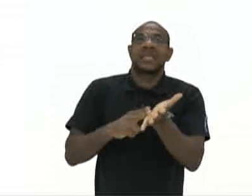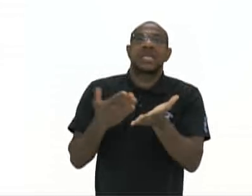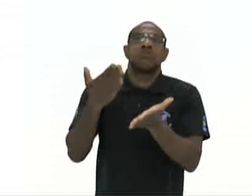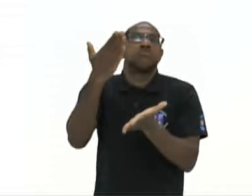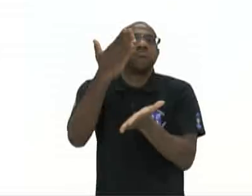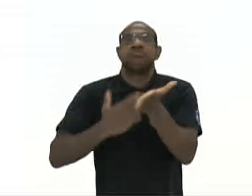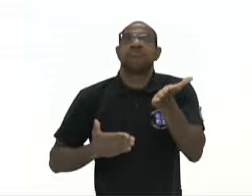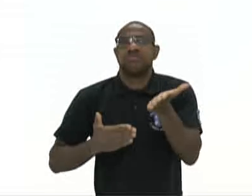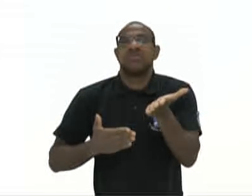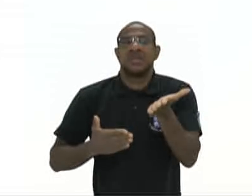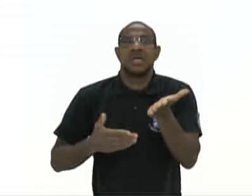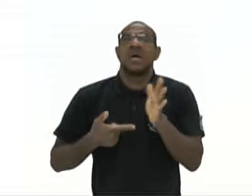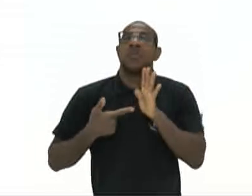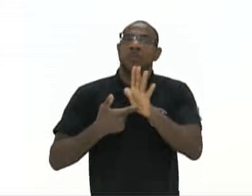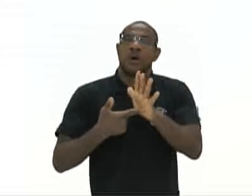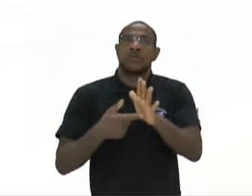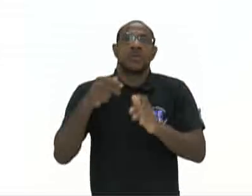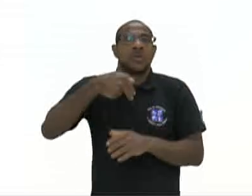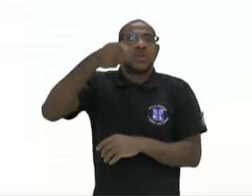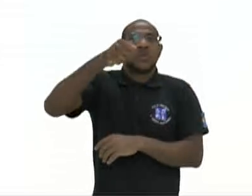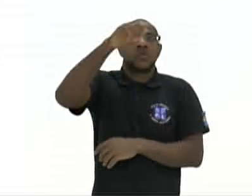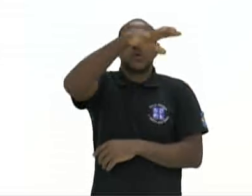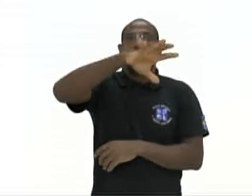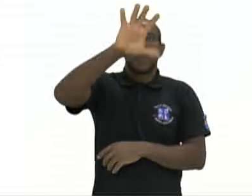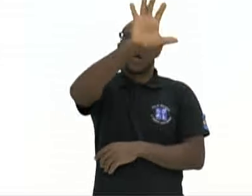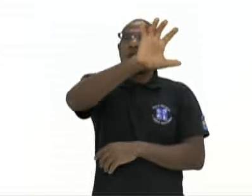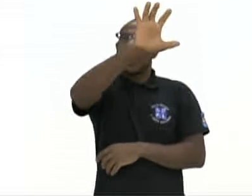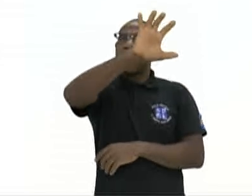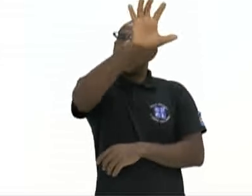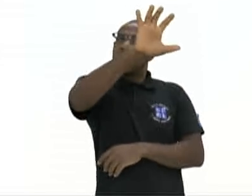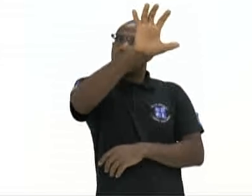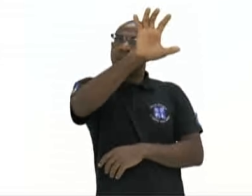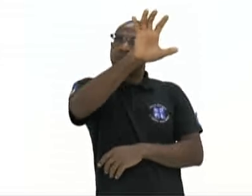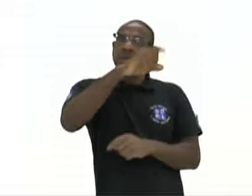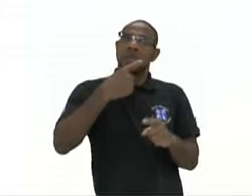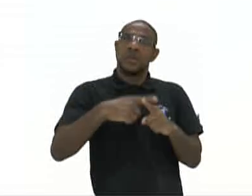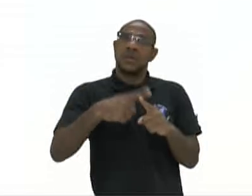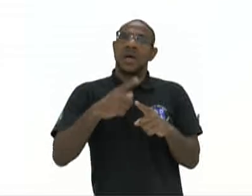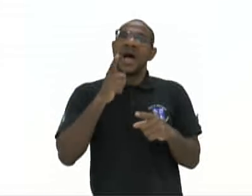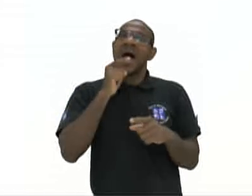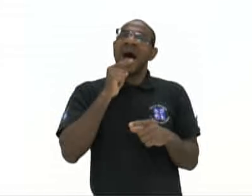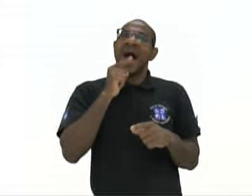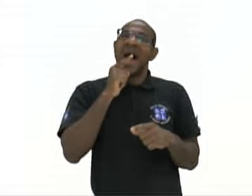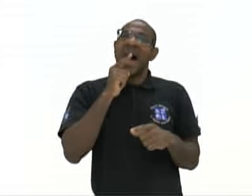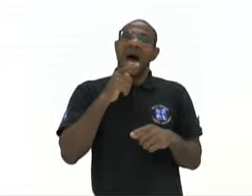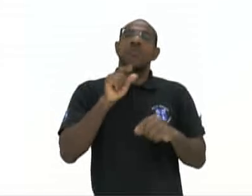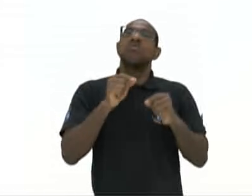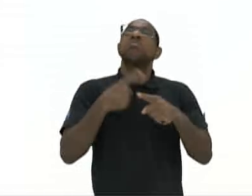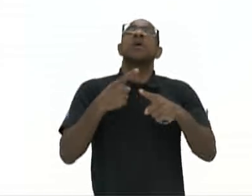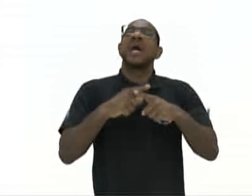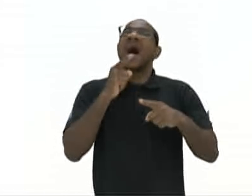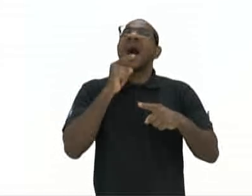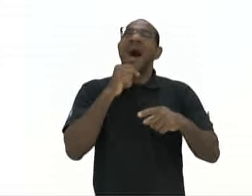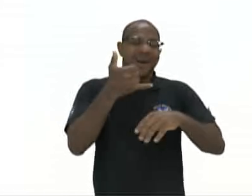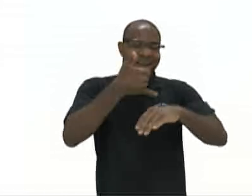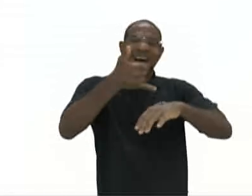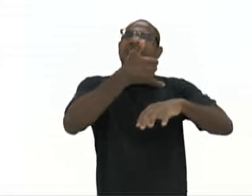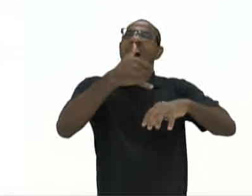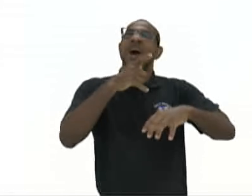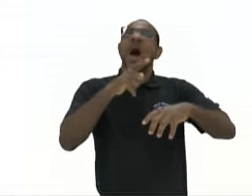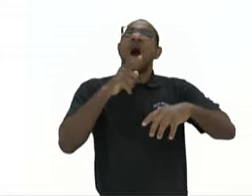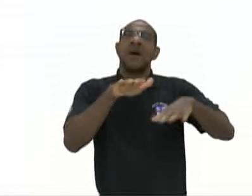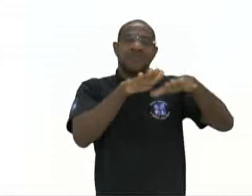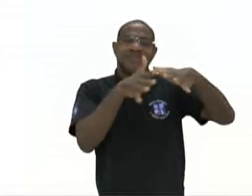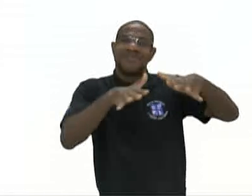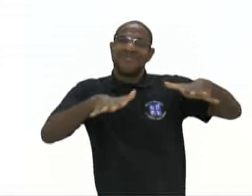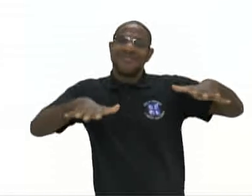no litoral do Nordeste brasileiro, causado pelo derramamento de óleo bruto. Não nos